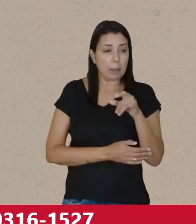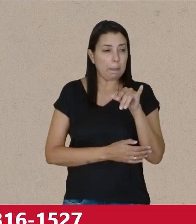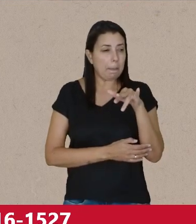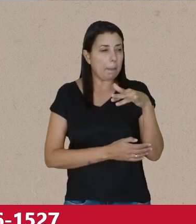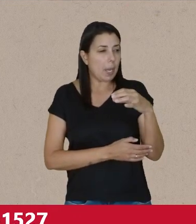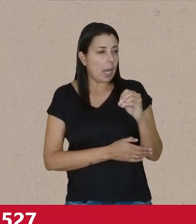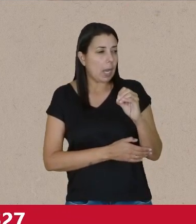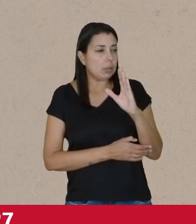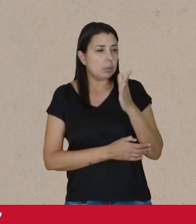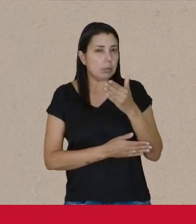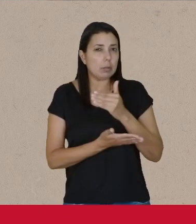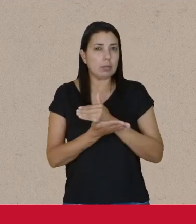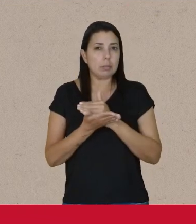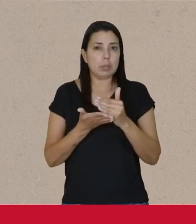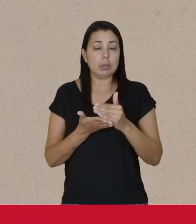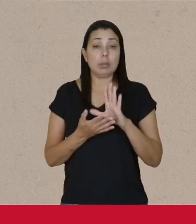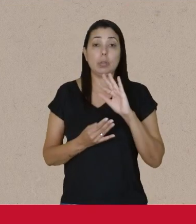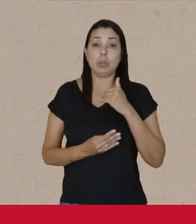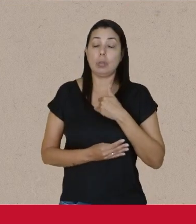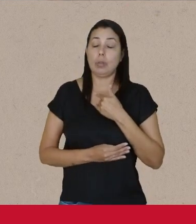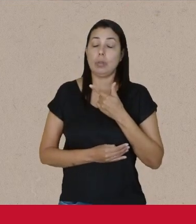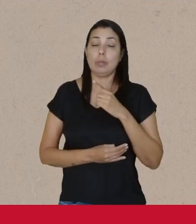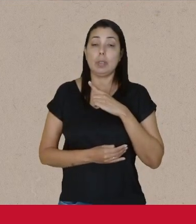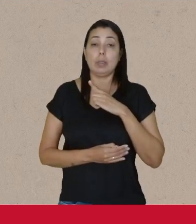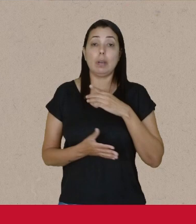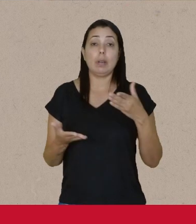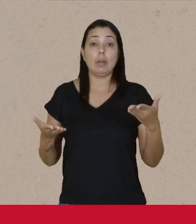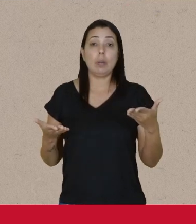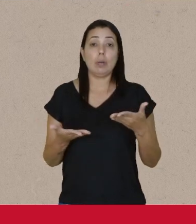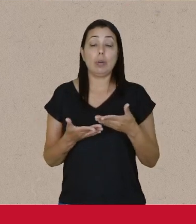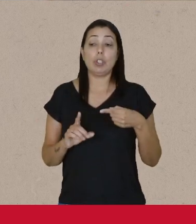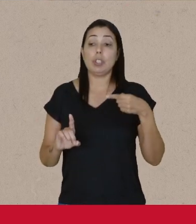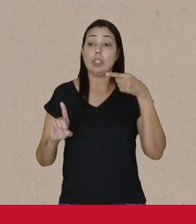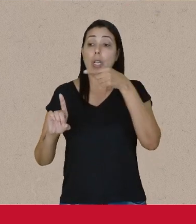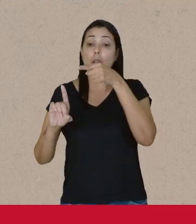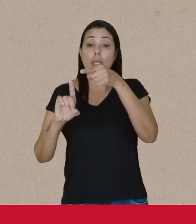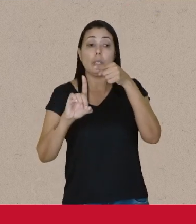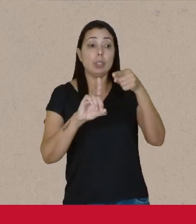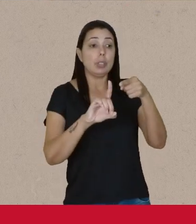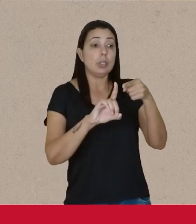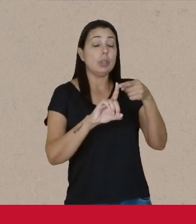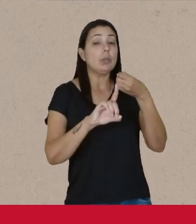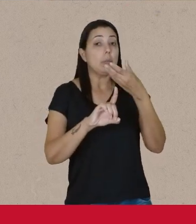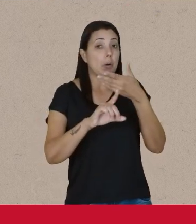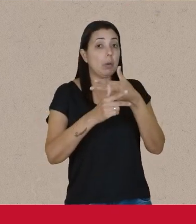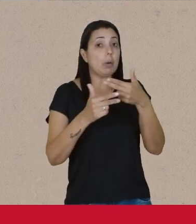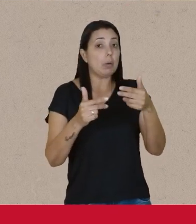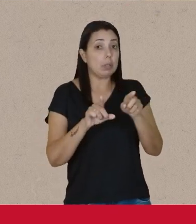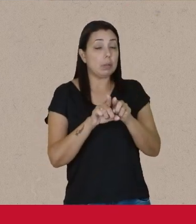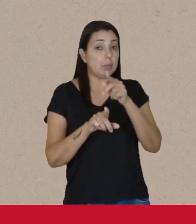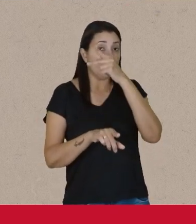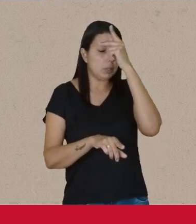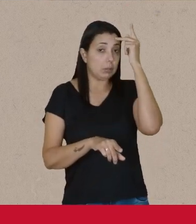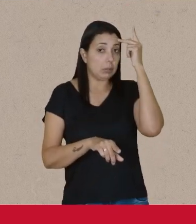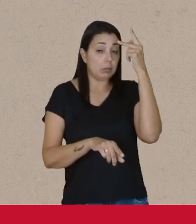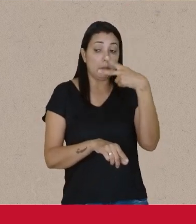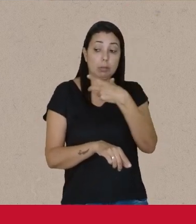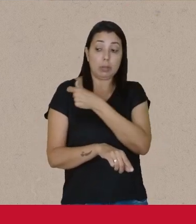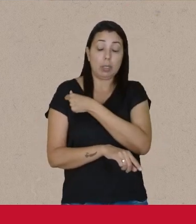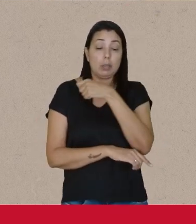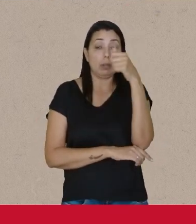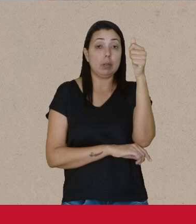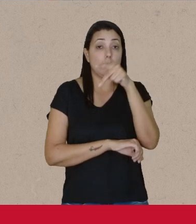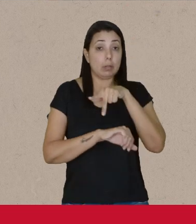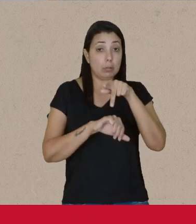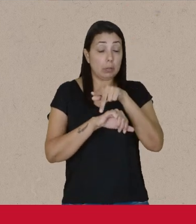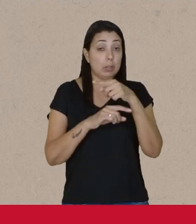né, como começou, a gente não estaria hoje atingindo um bom patamar, né, de pessoas imunizadas no país,